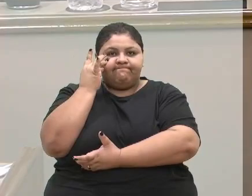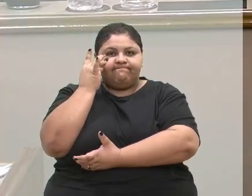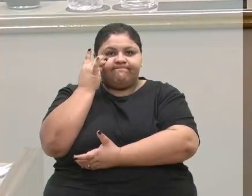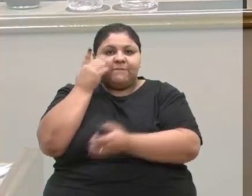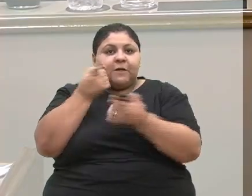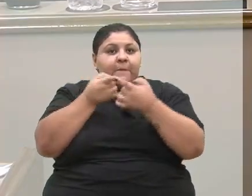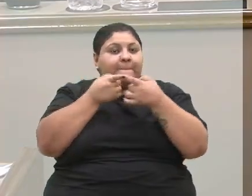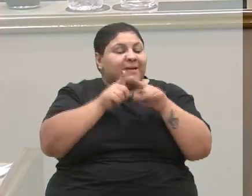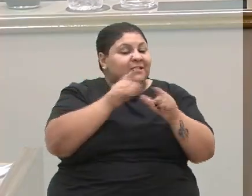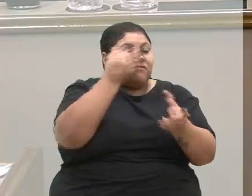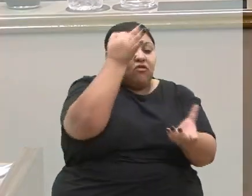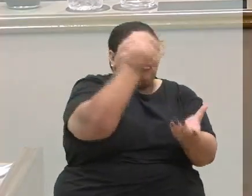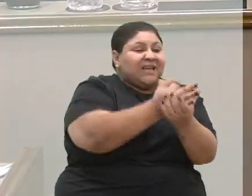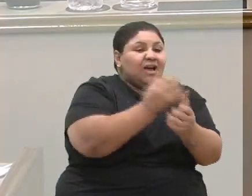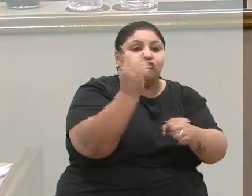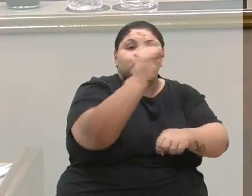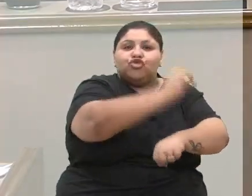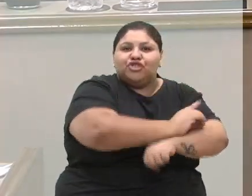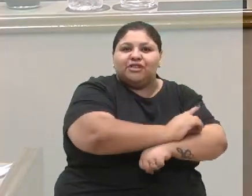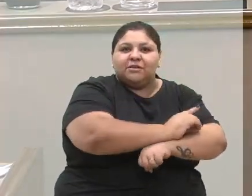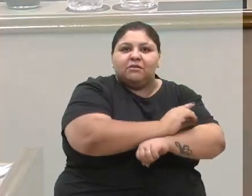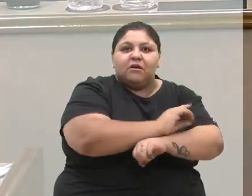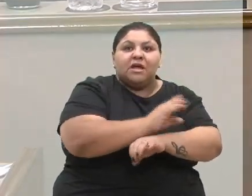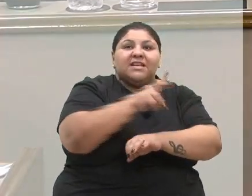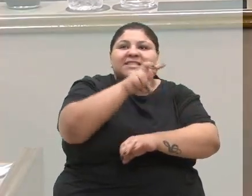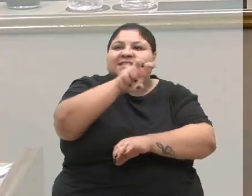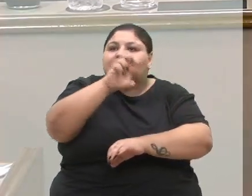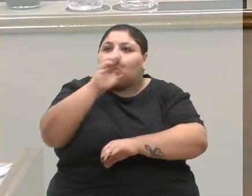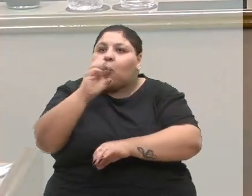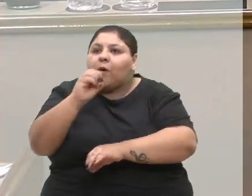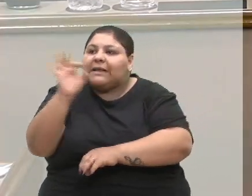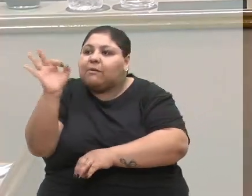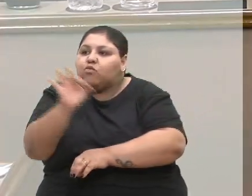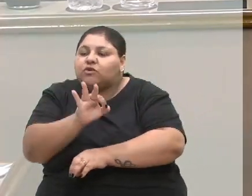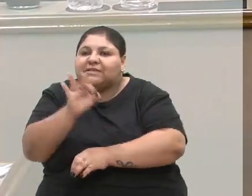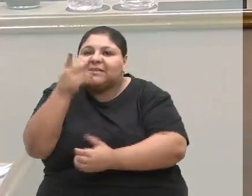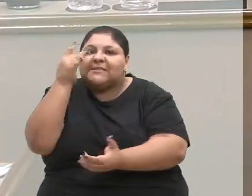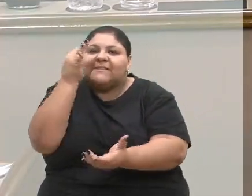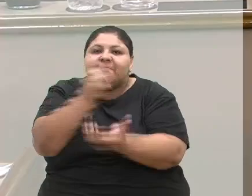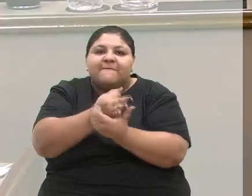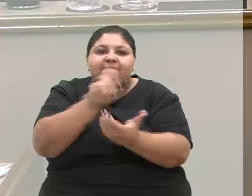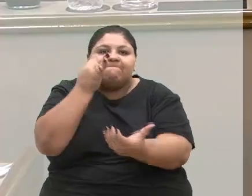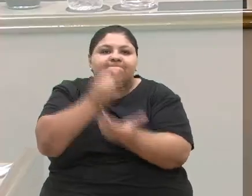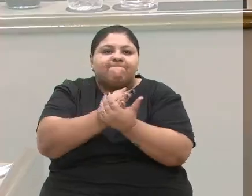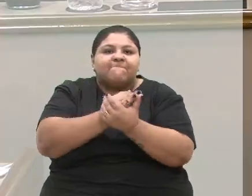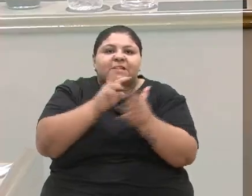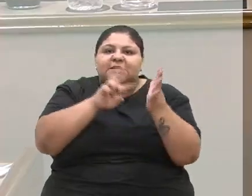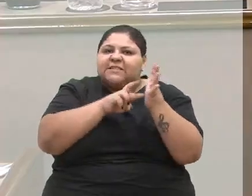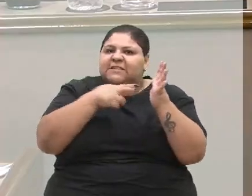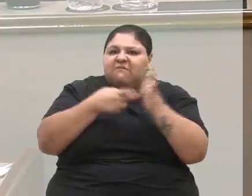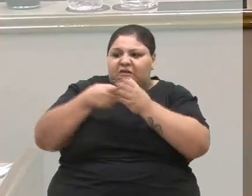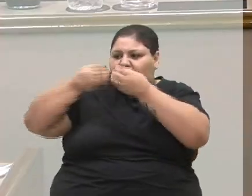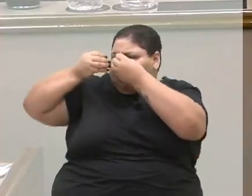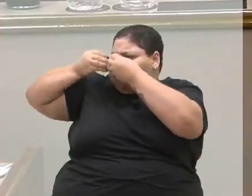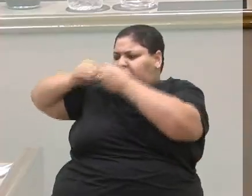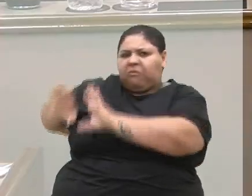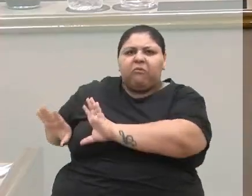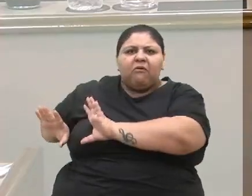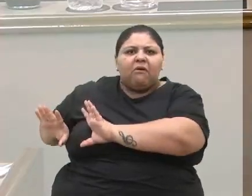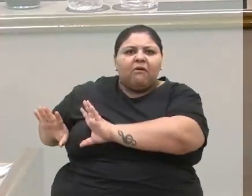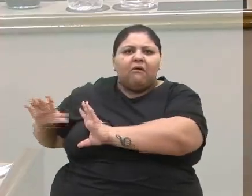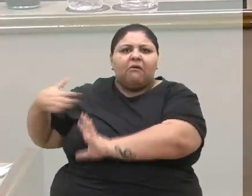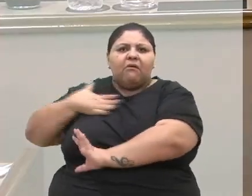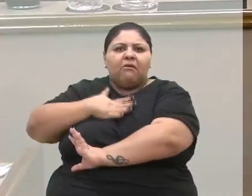e praticamente 50% faltaram. Isso significa um desprezo pelo gesto